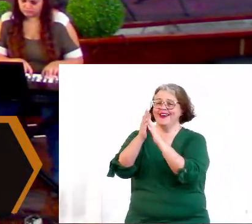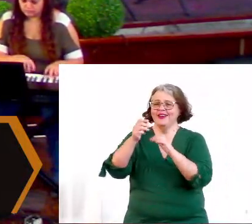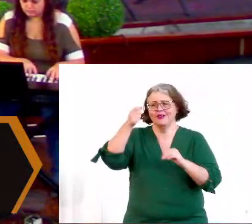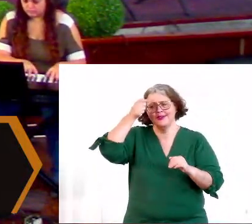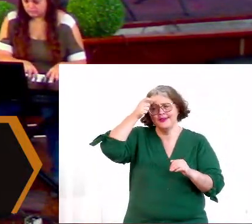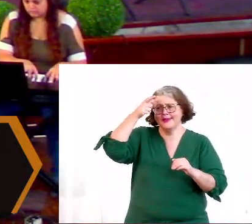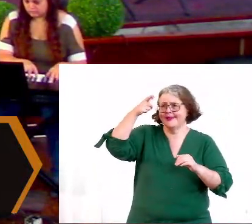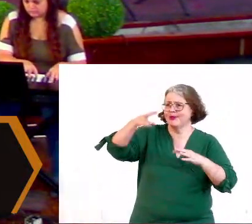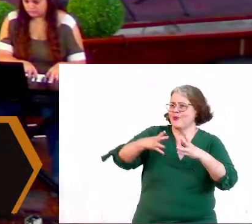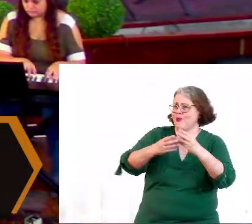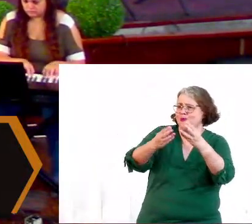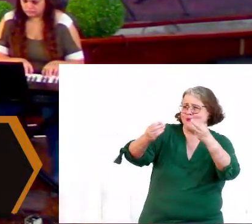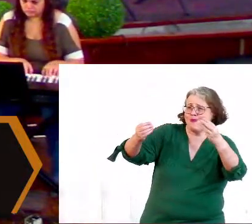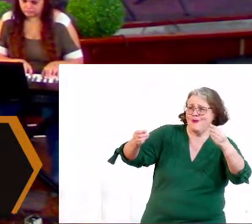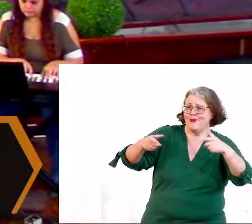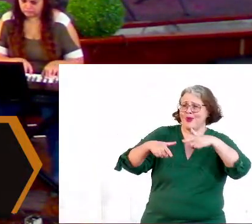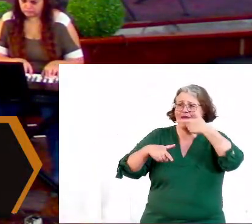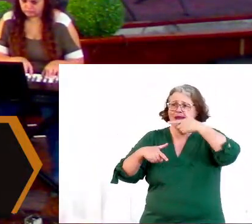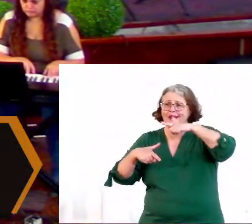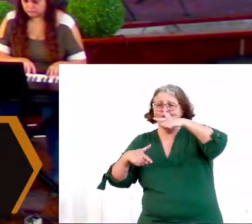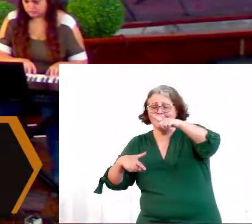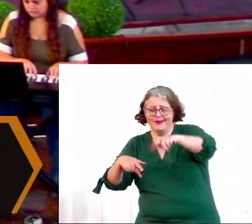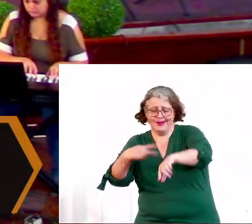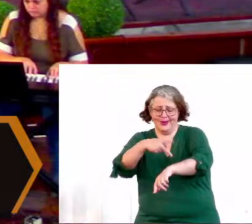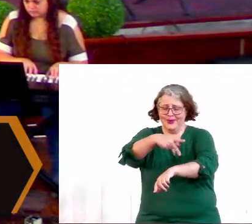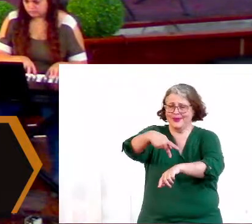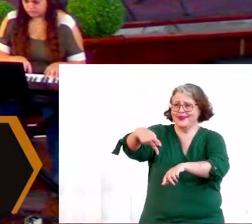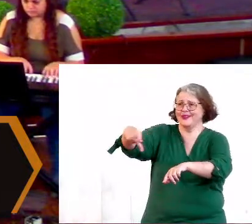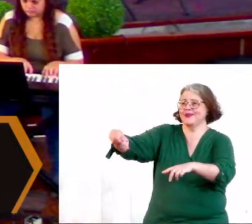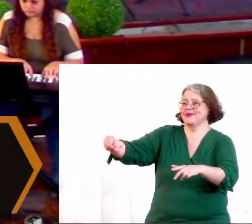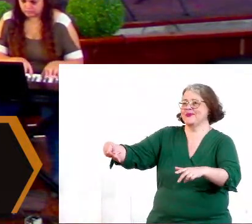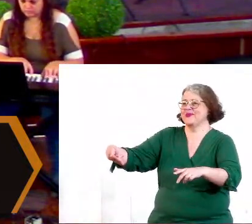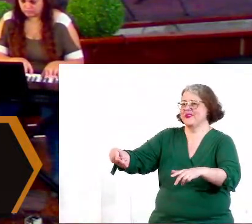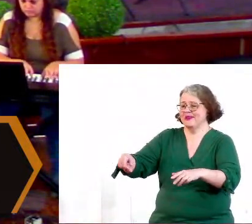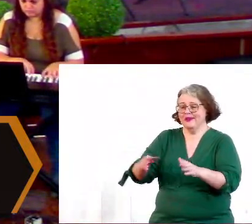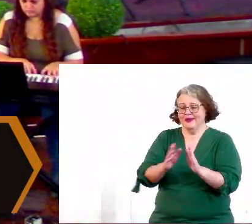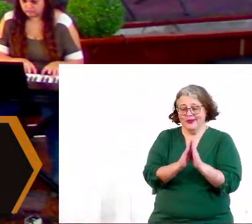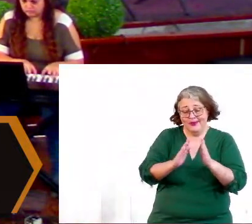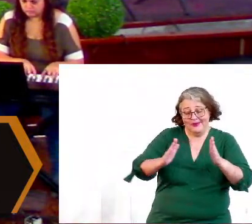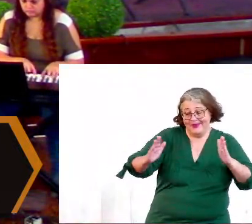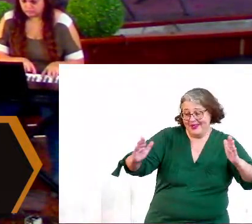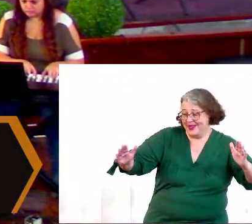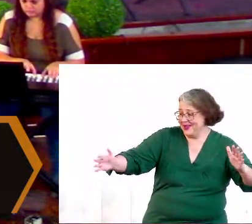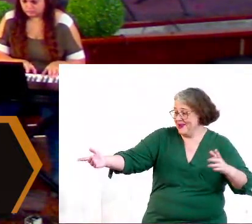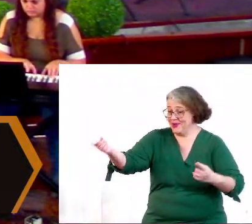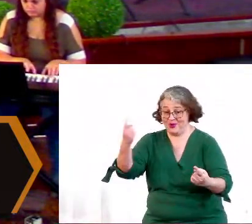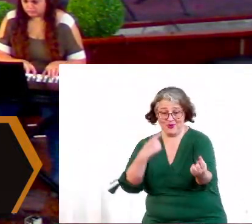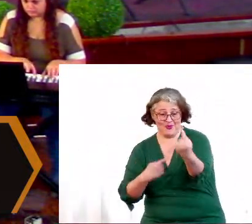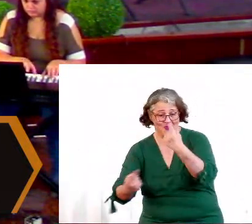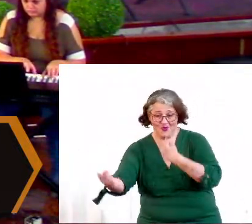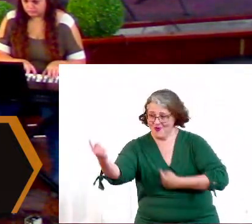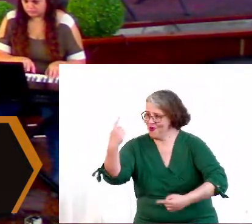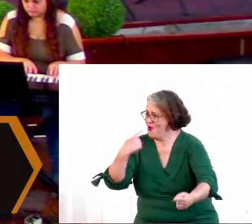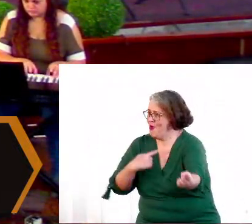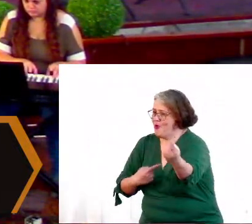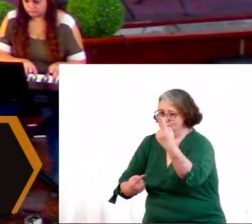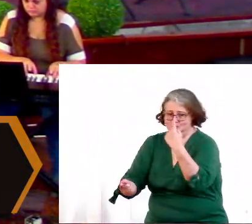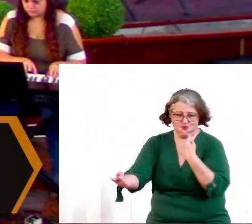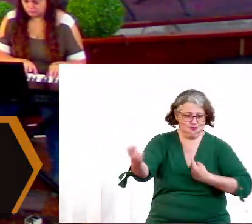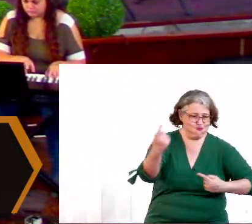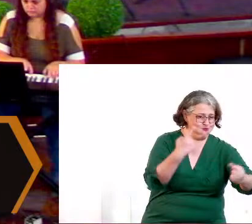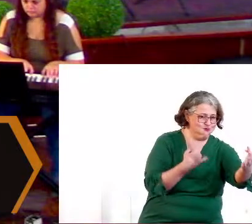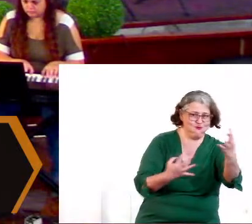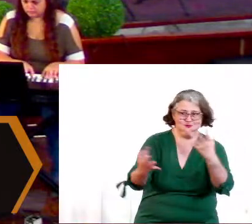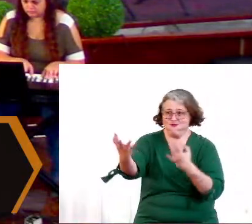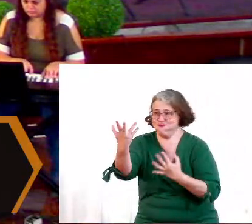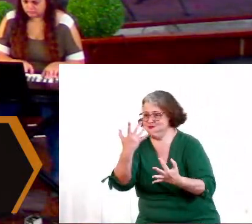louvar. De tantas culturas, línguas e nações, no tempo e no espaço, virão